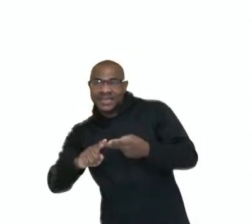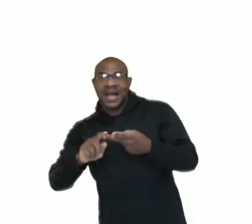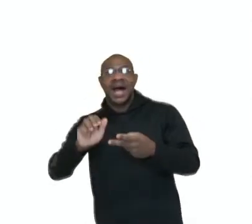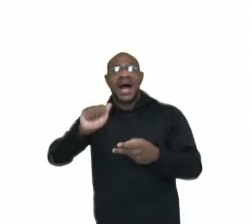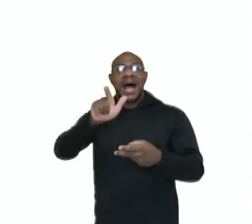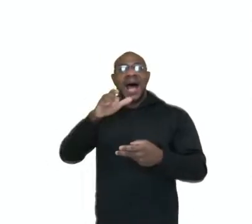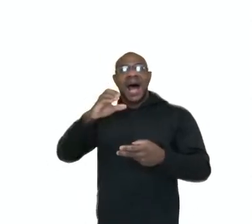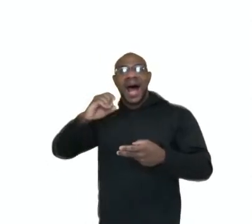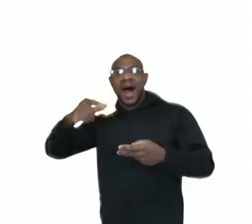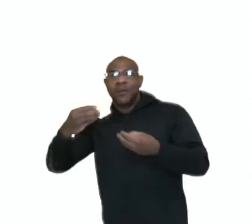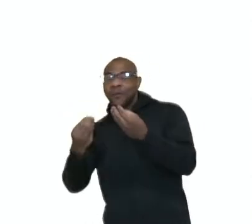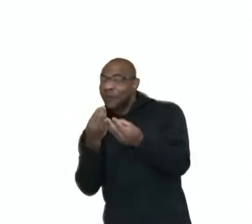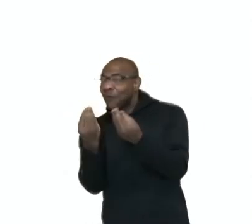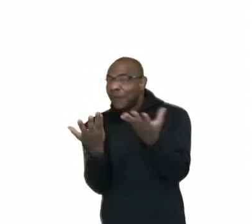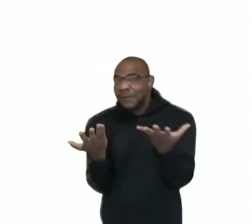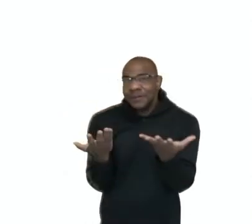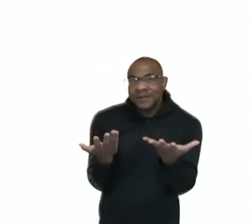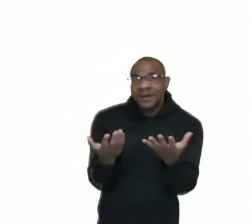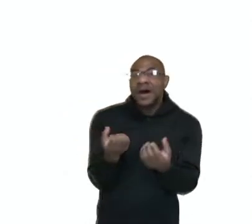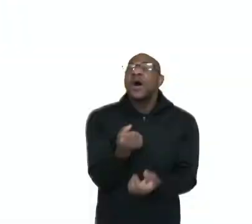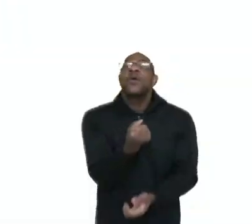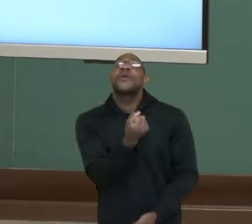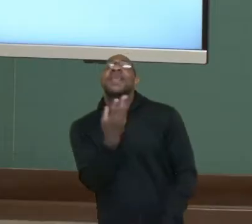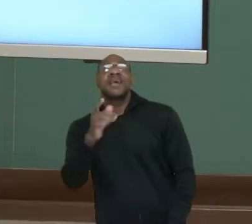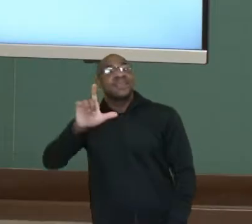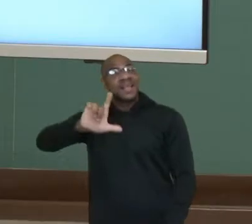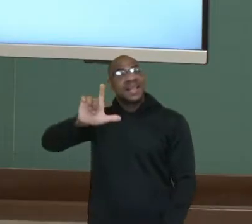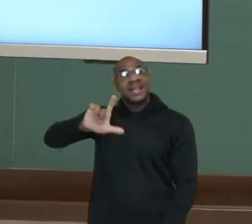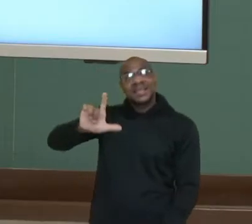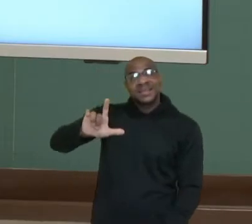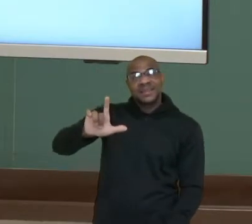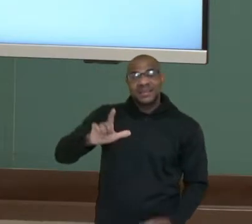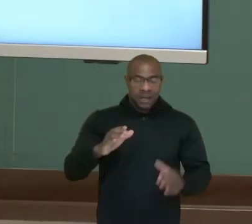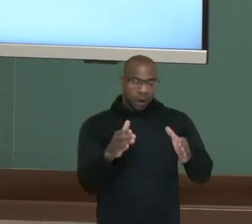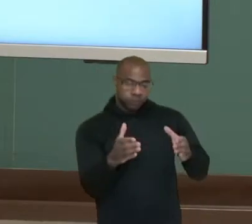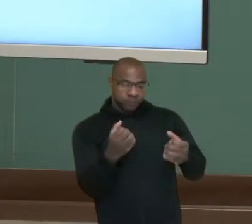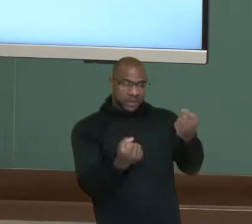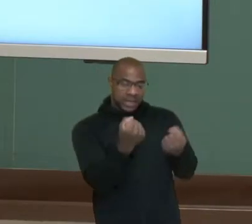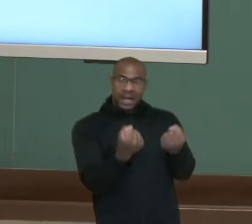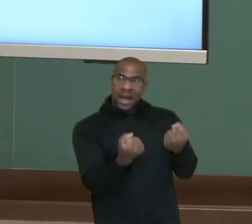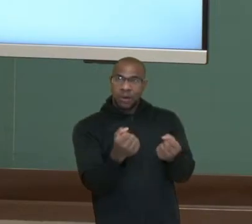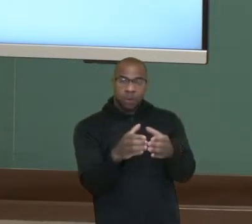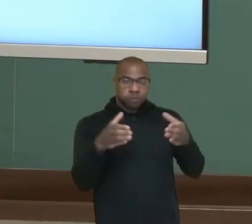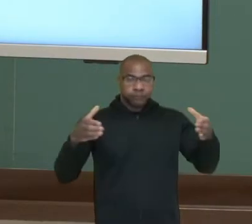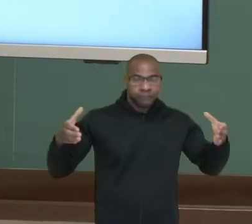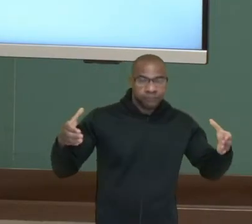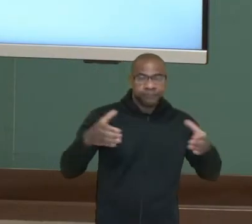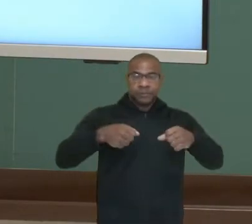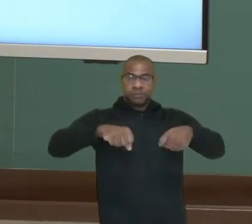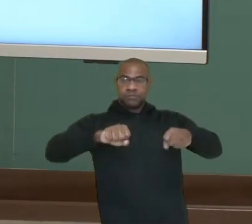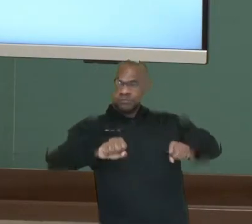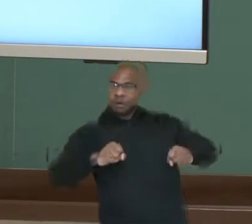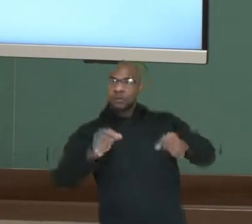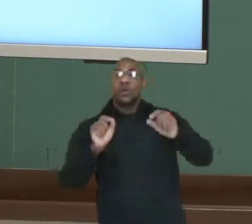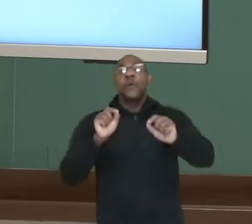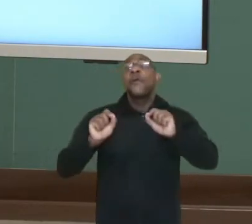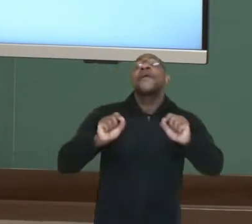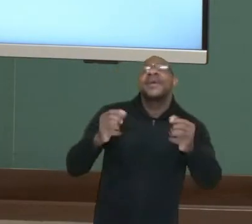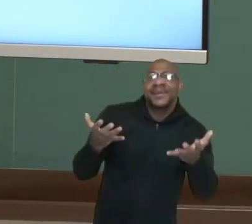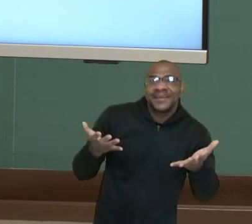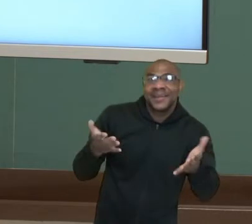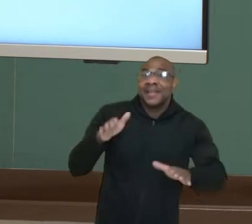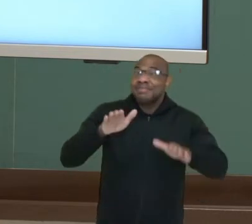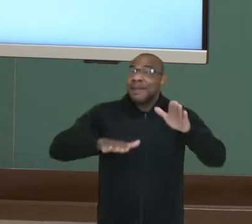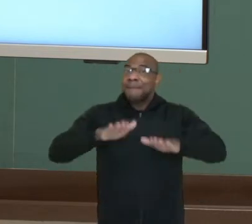quantidade de litros do tanque do automóvel. É um automóvel de grande porte, de pequeno porte? É uma moto, né? Aqui eu falo em automóvel, mas é